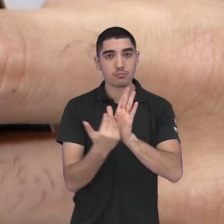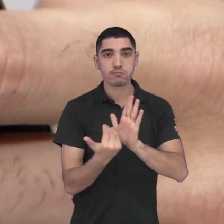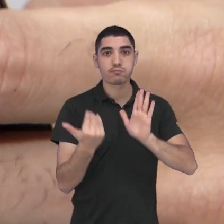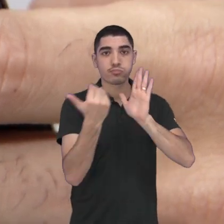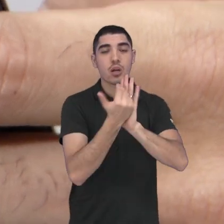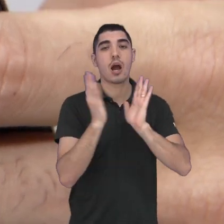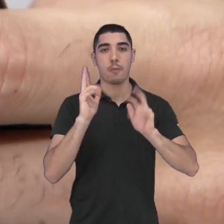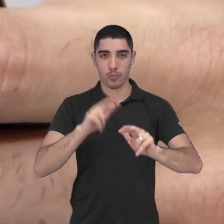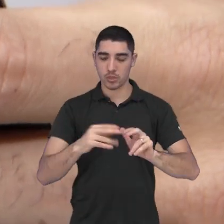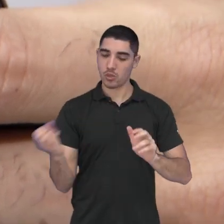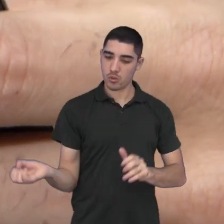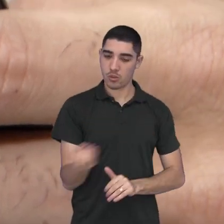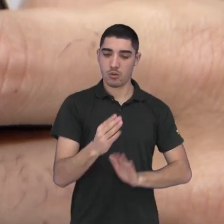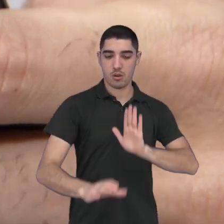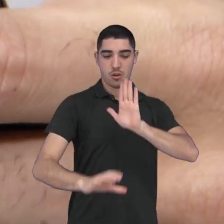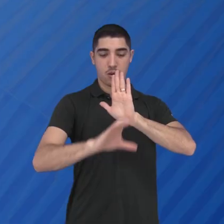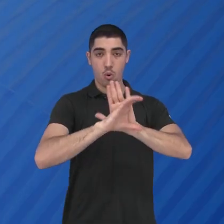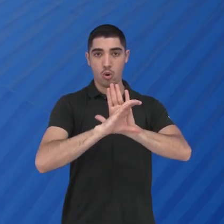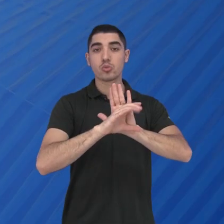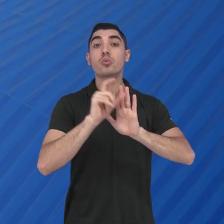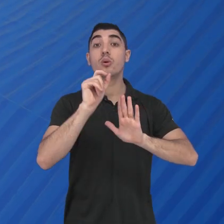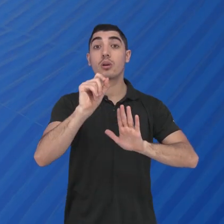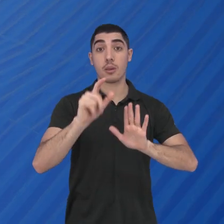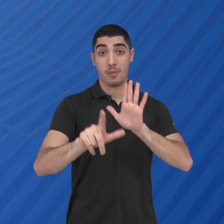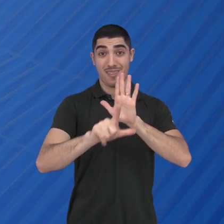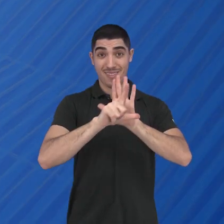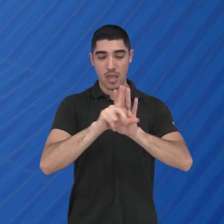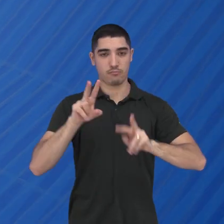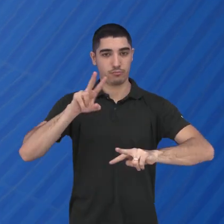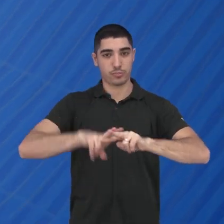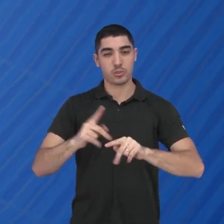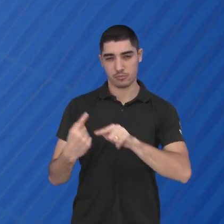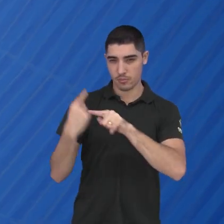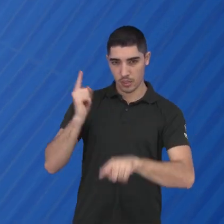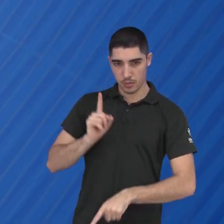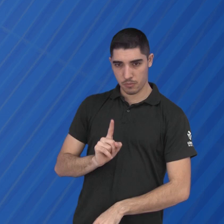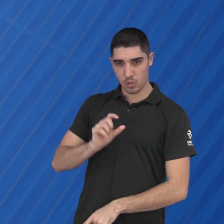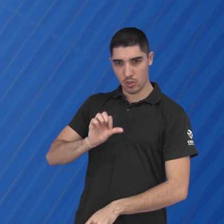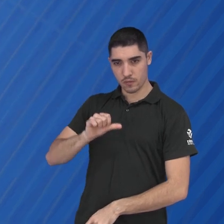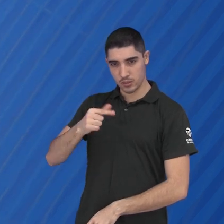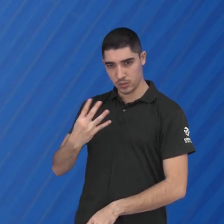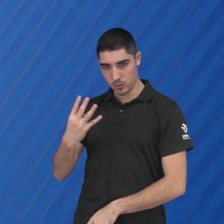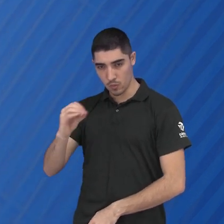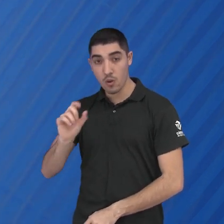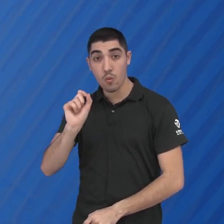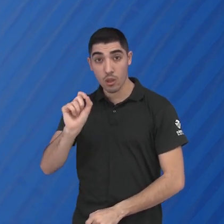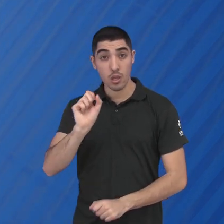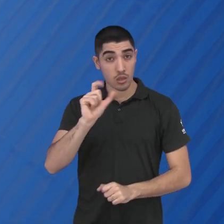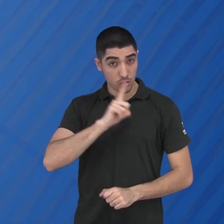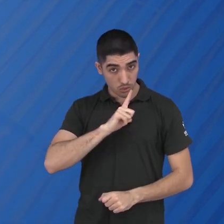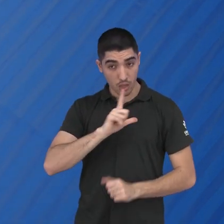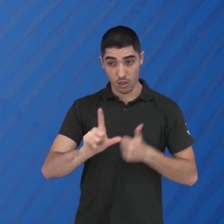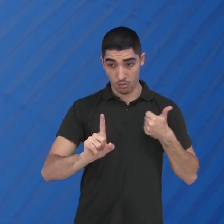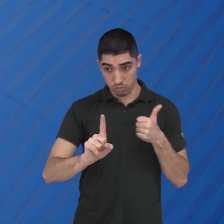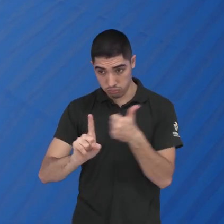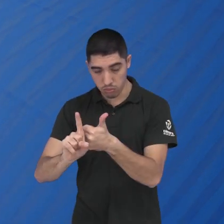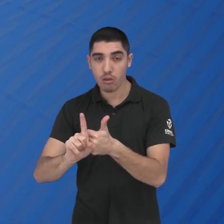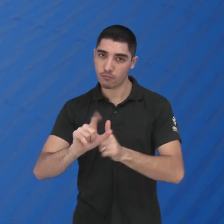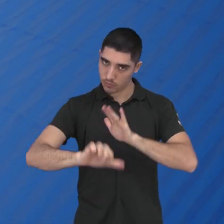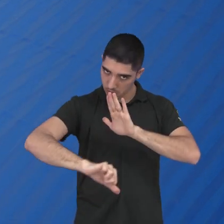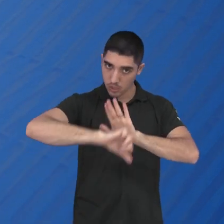stalking fosse incluído no código penal a legislação já previa desde 940 o crime de